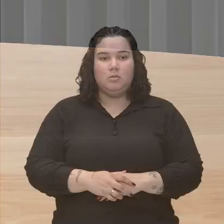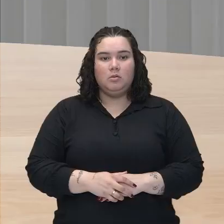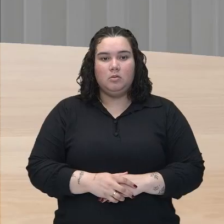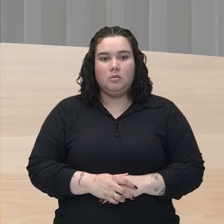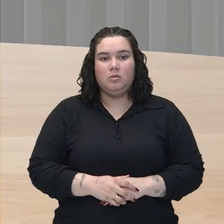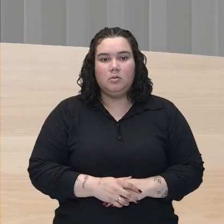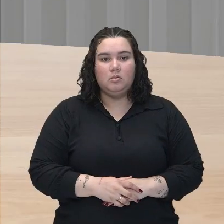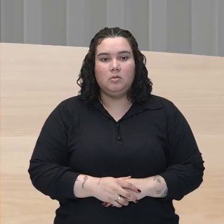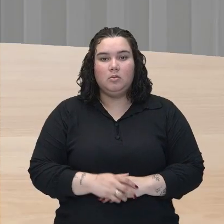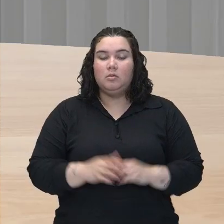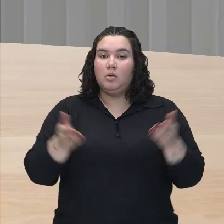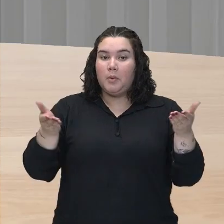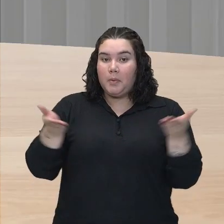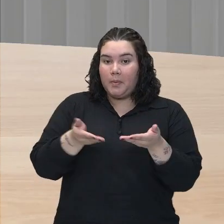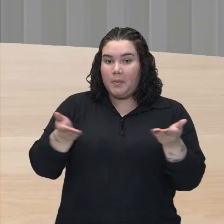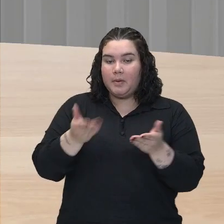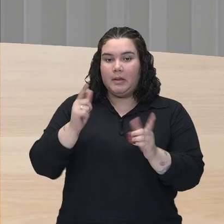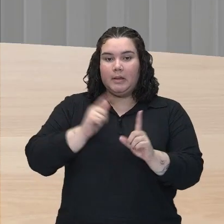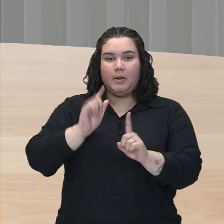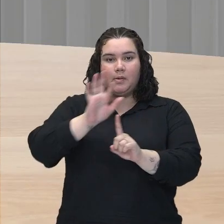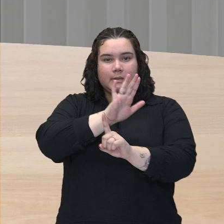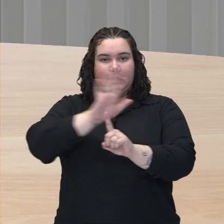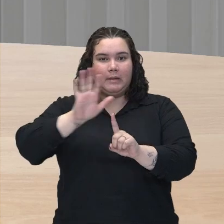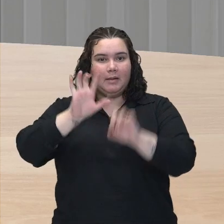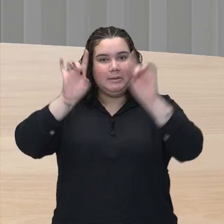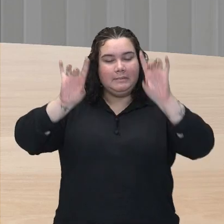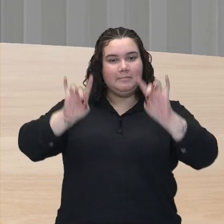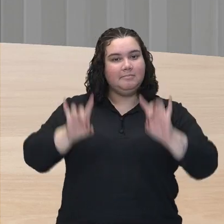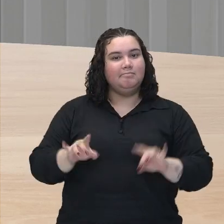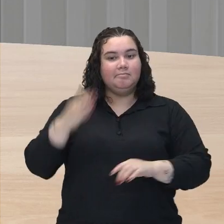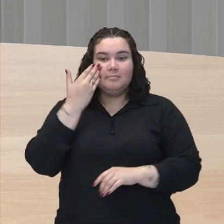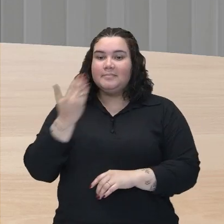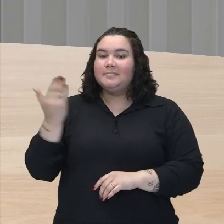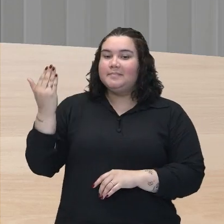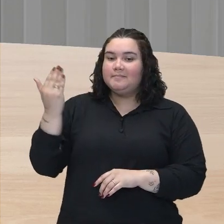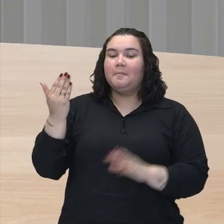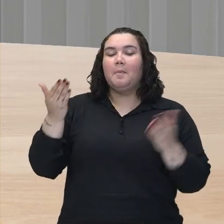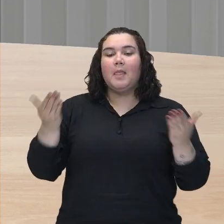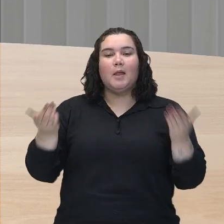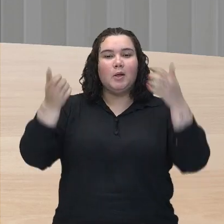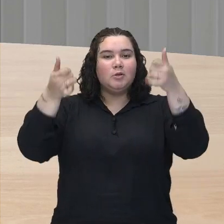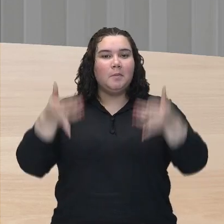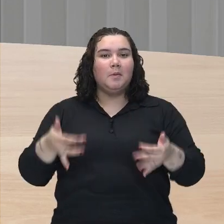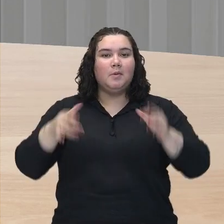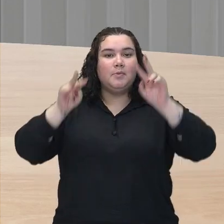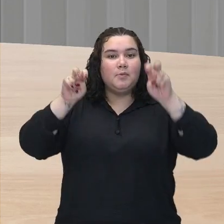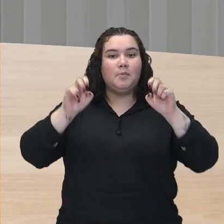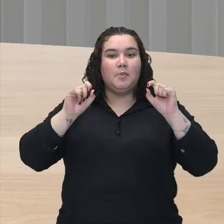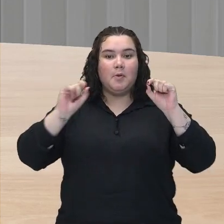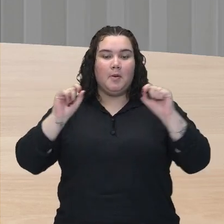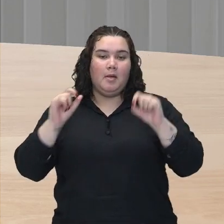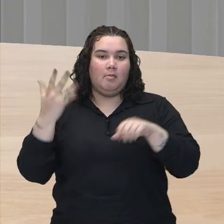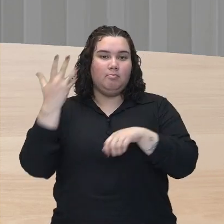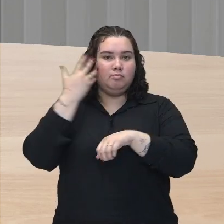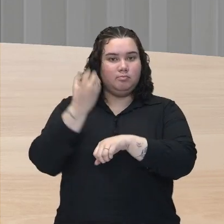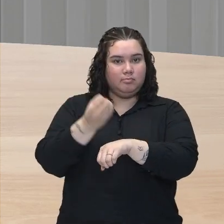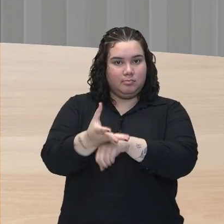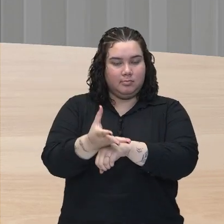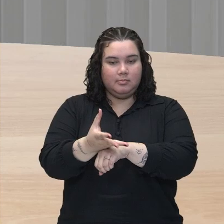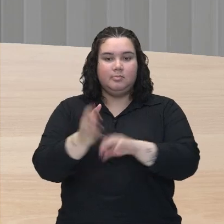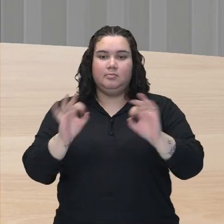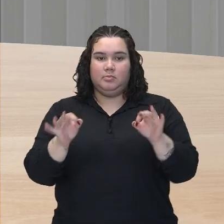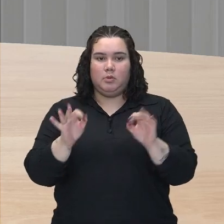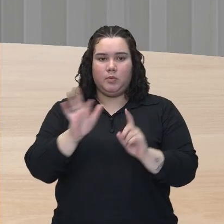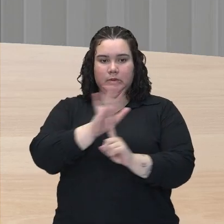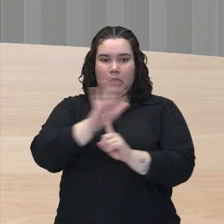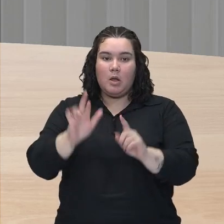E estamos aqui no nosso cenário todo especial para falar sobre podcast. E o cenário em si já representa muito